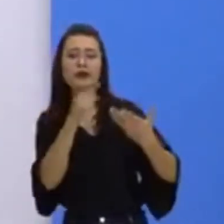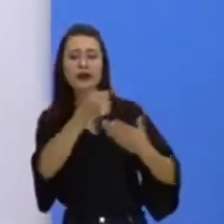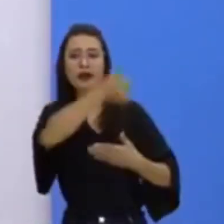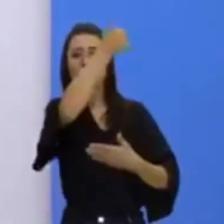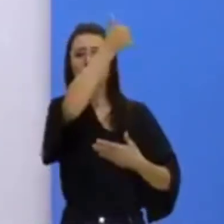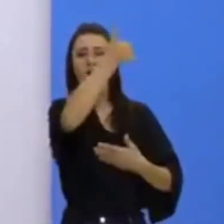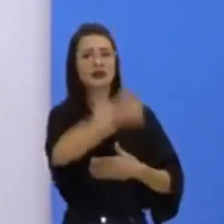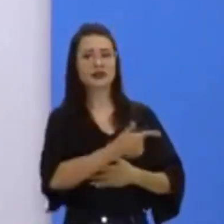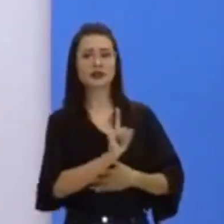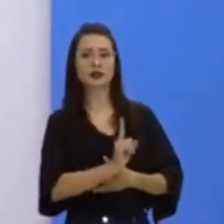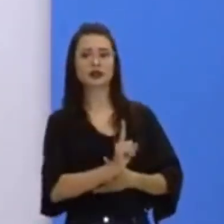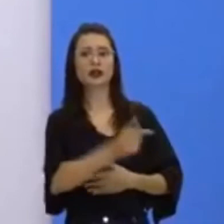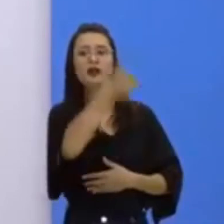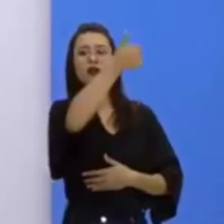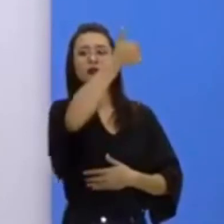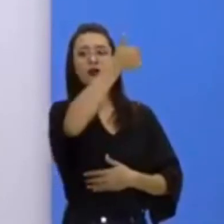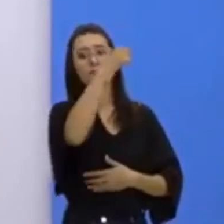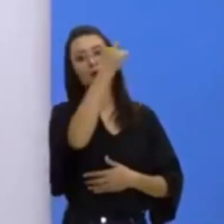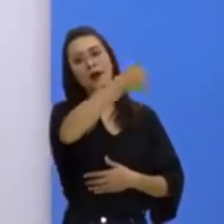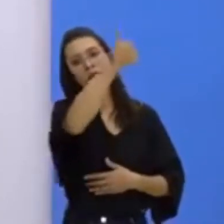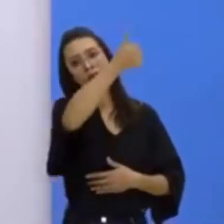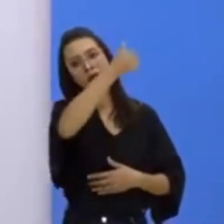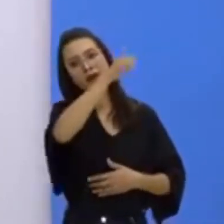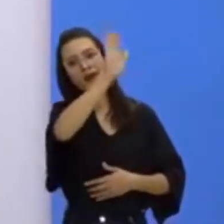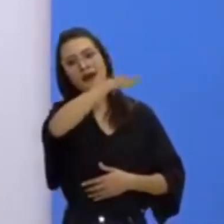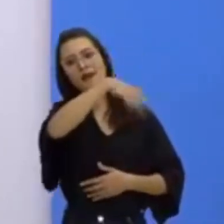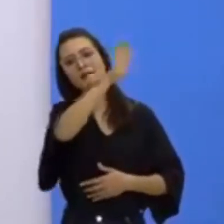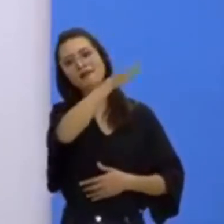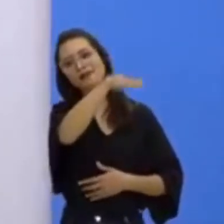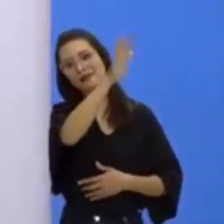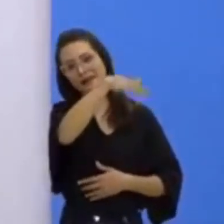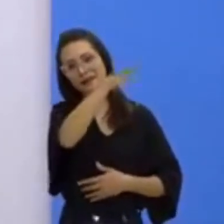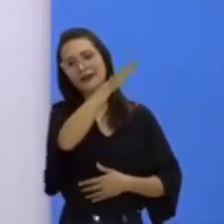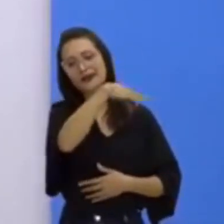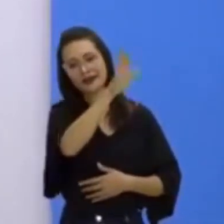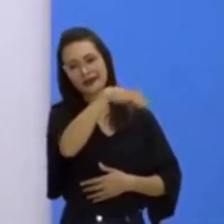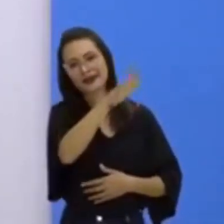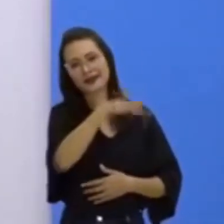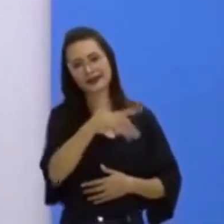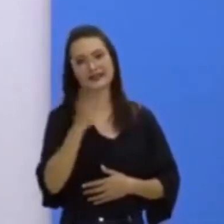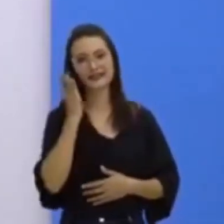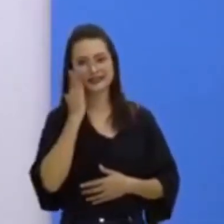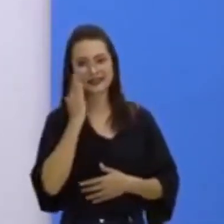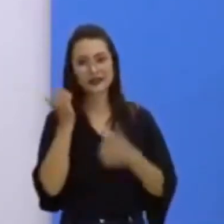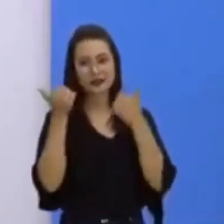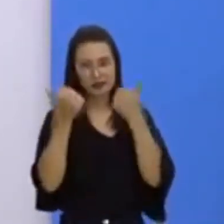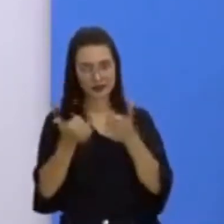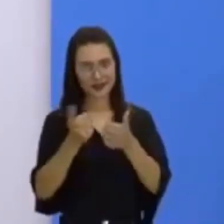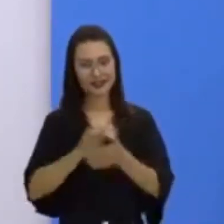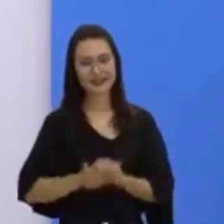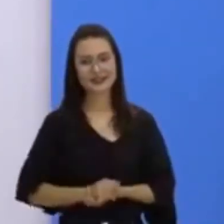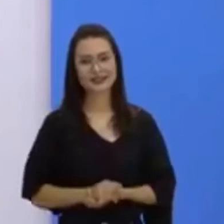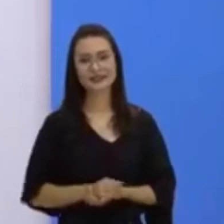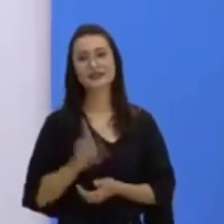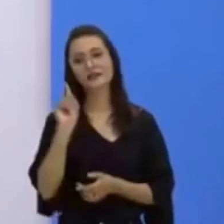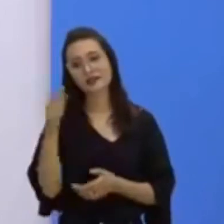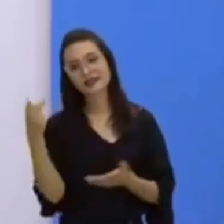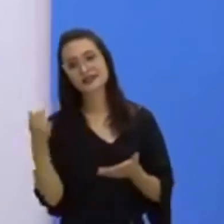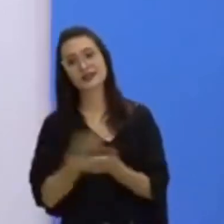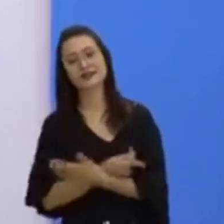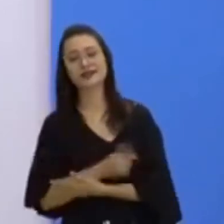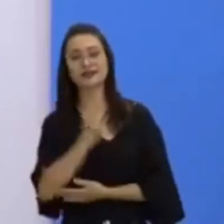cima e não a de baixo? Porque ela é mais barata, tá bom? Beleza, pessoal? Então, foi isso que aconteceu